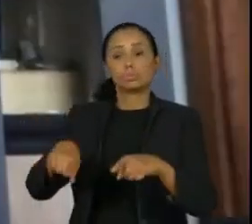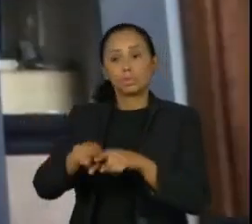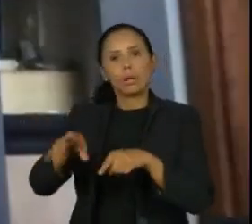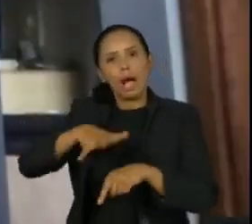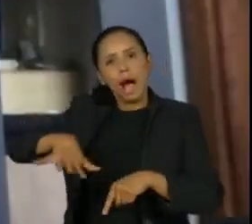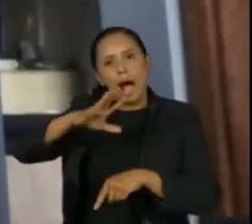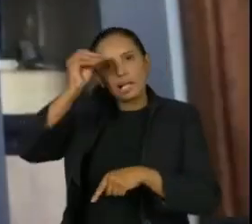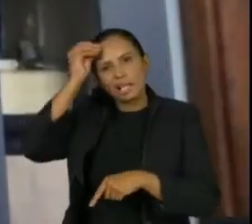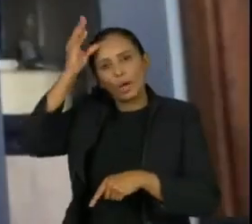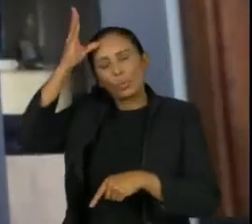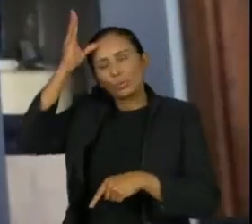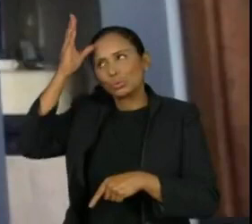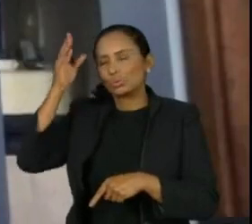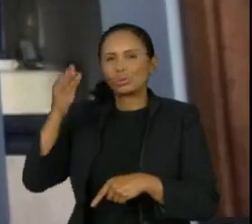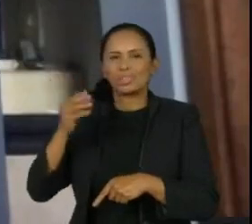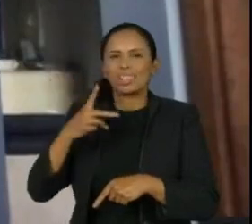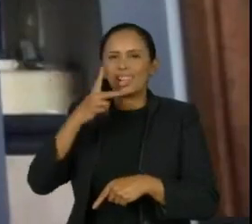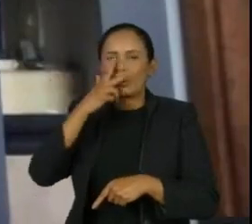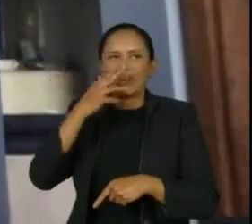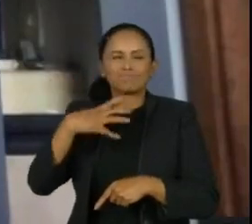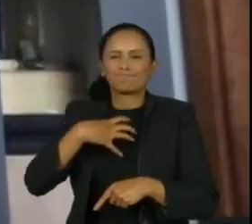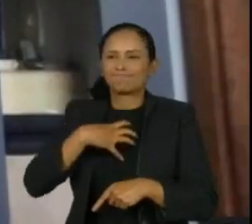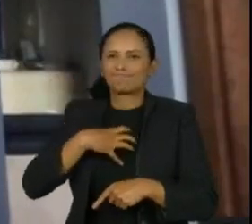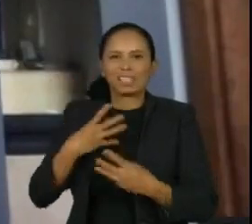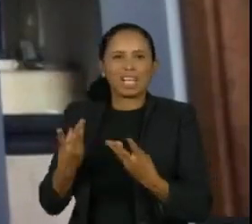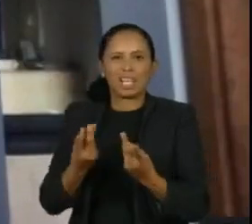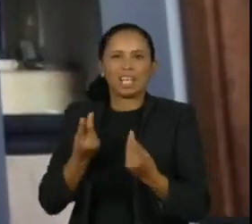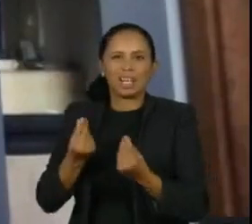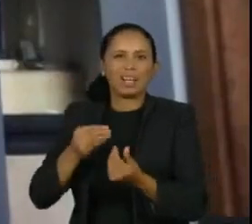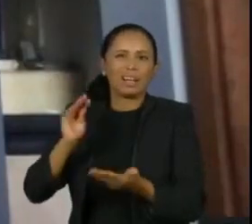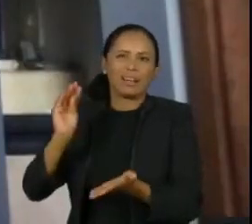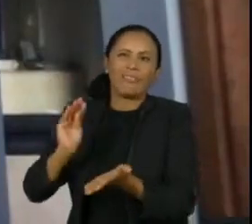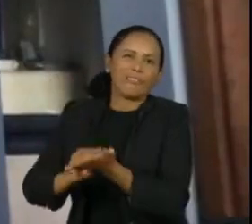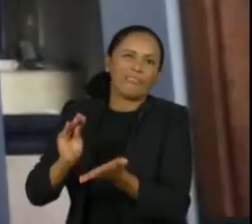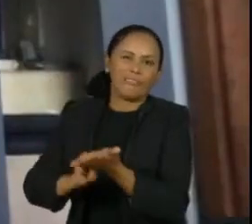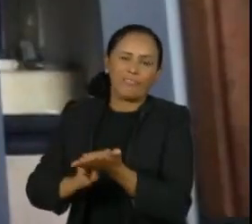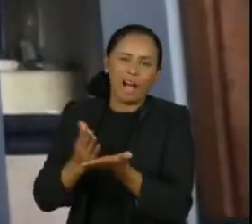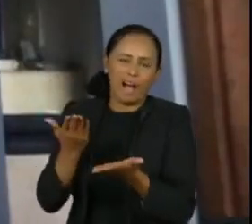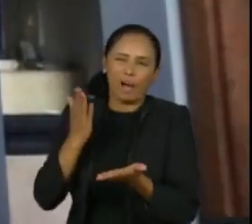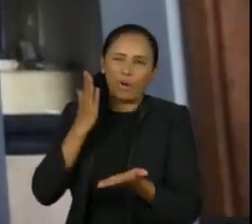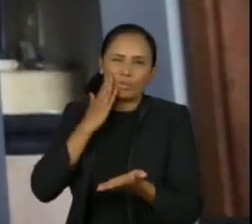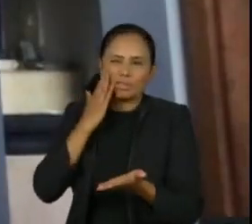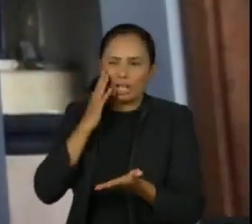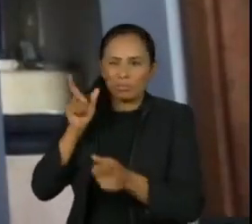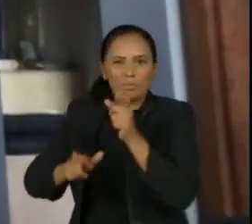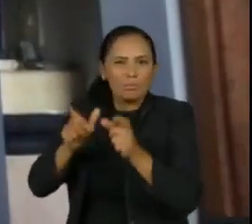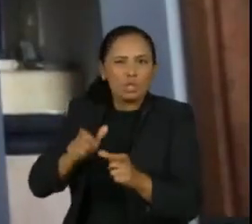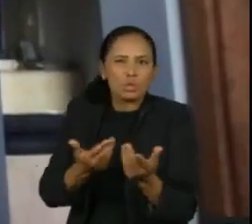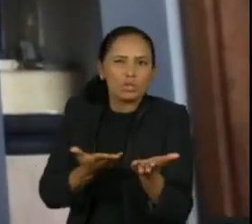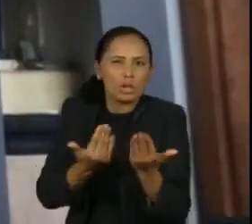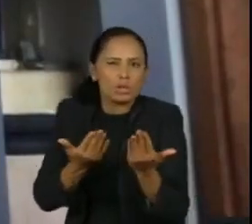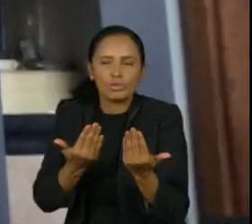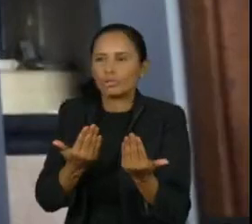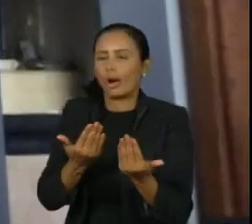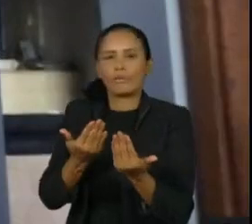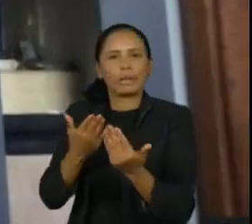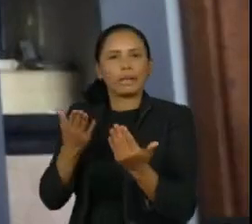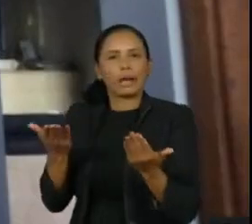essa desesperança, eu sinto, por parte de pessoas jovens também que estão agora ingressando,